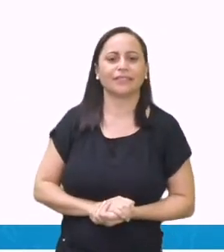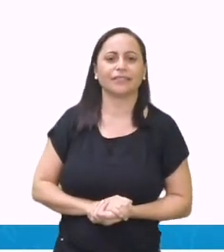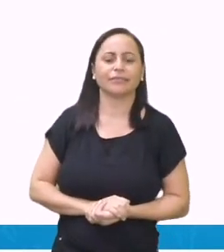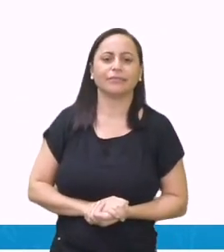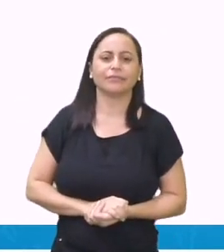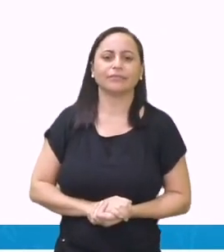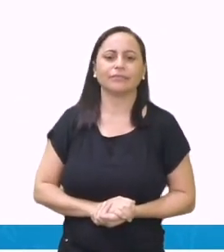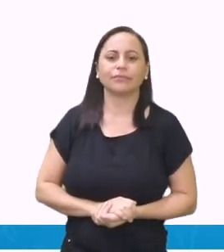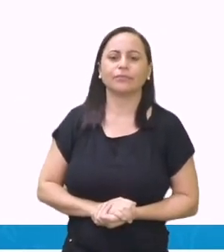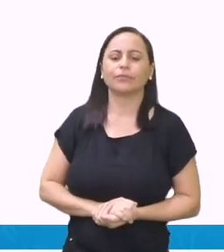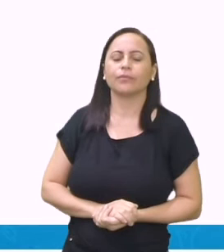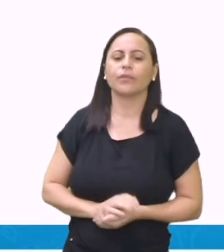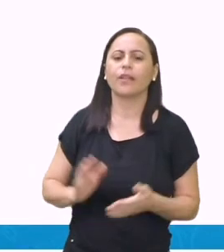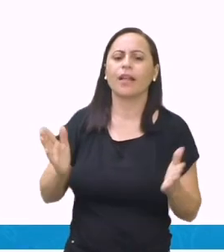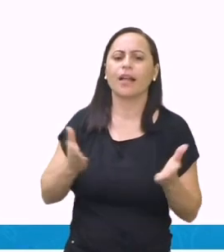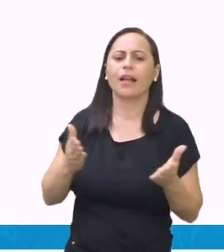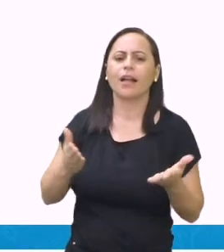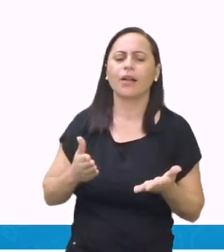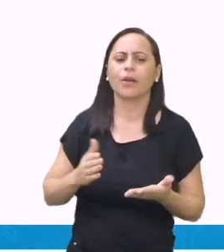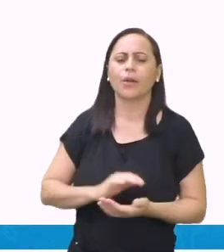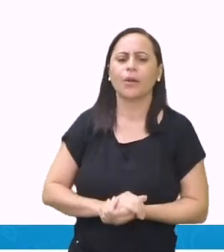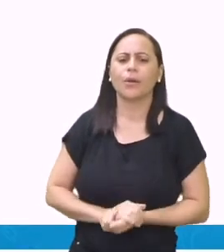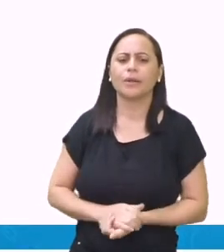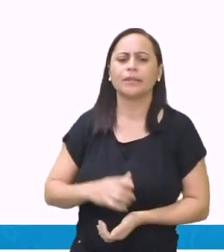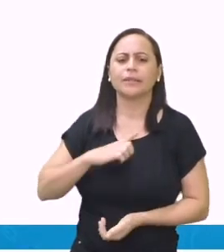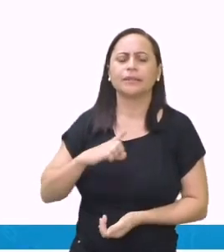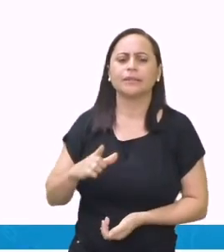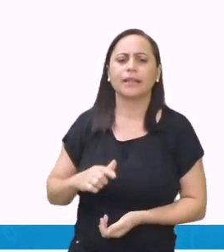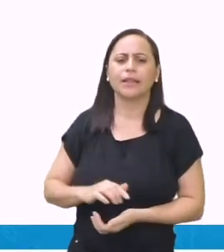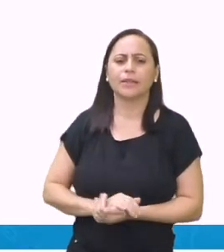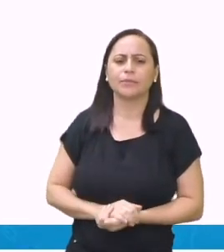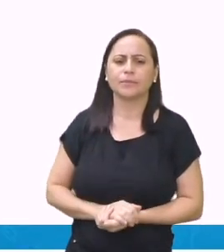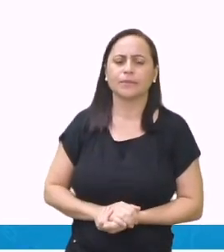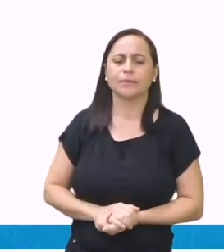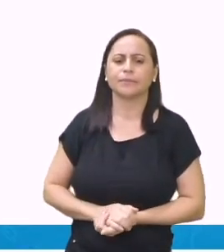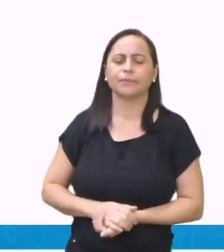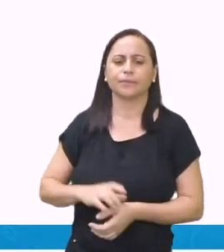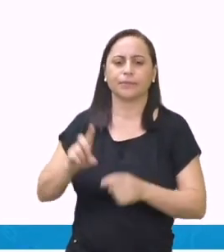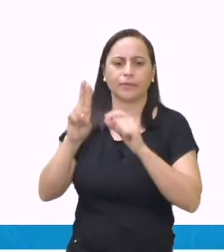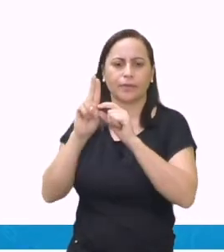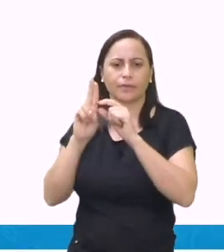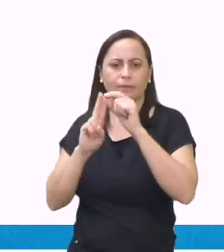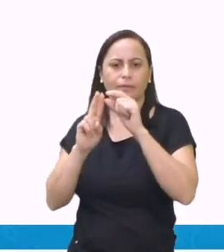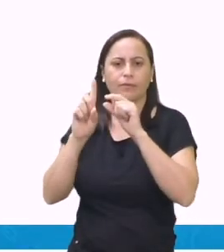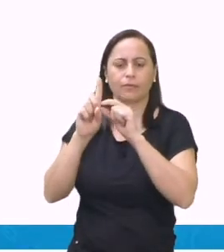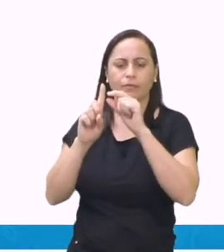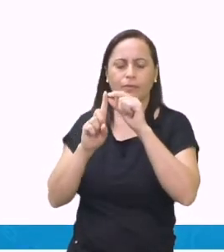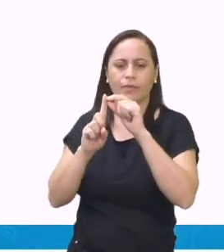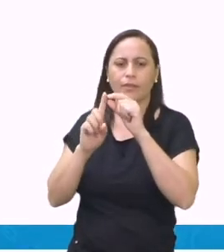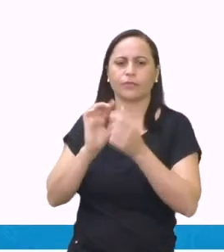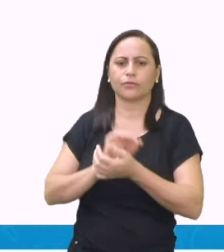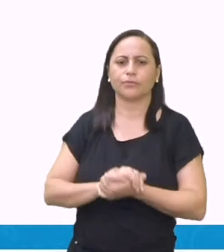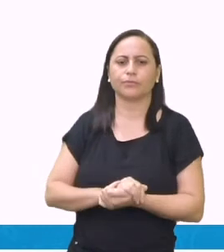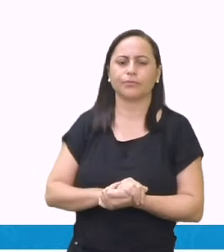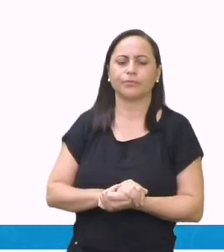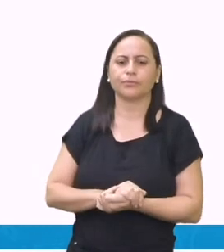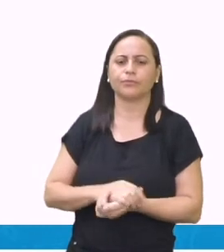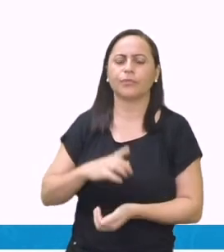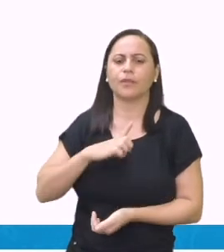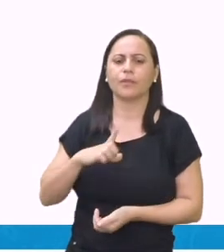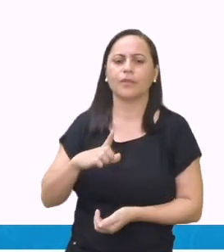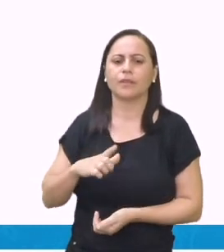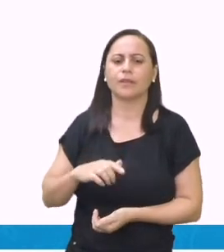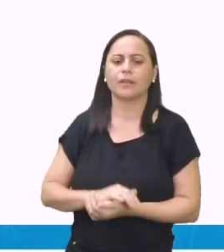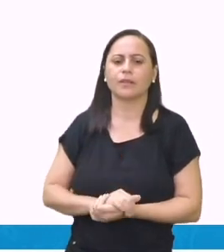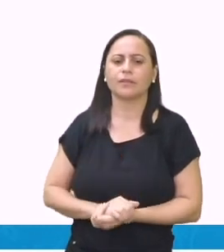forma. Agora esse aqui, ó. Dezena, unidade. Vamos lá. Nós